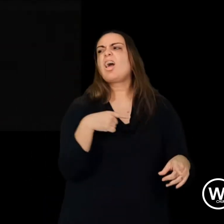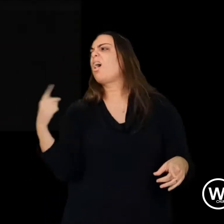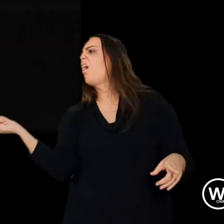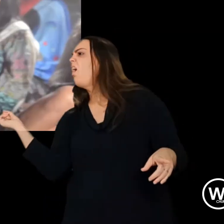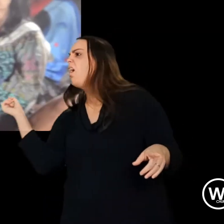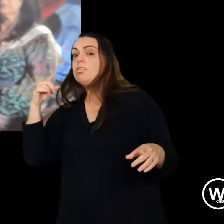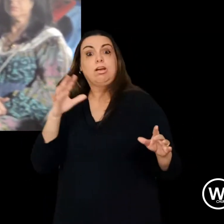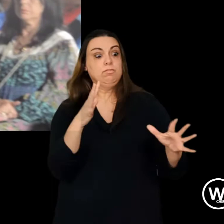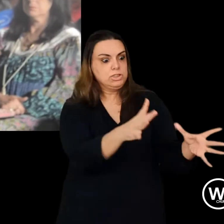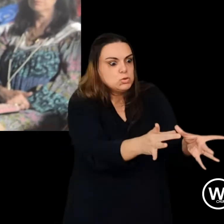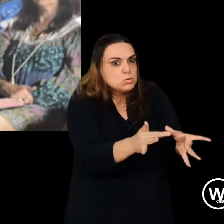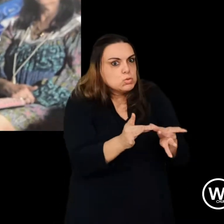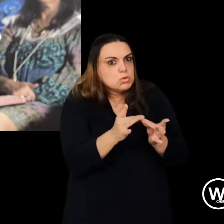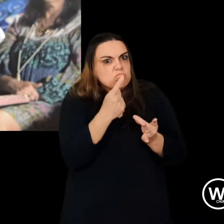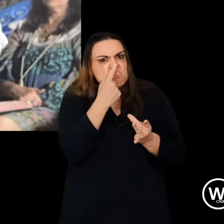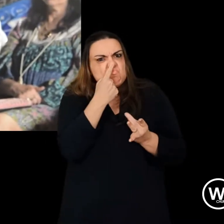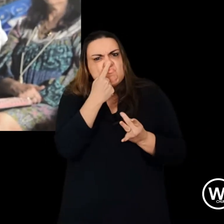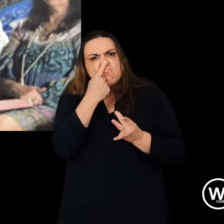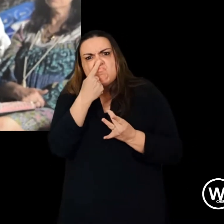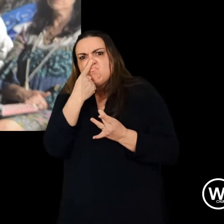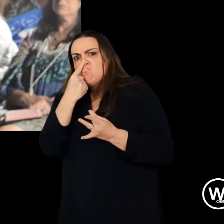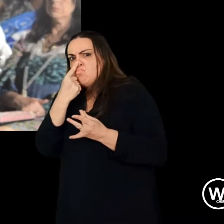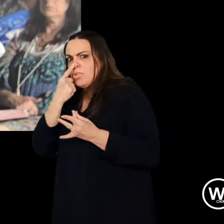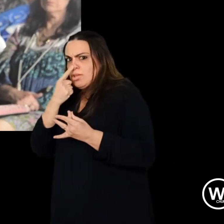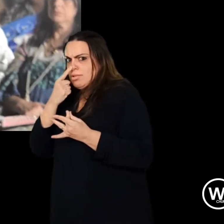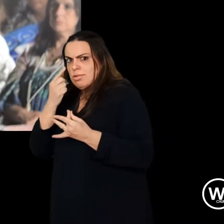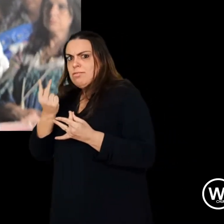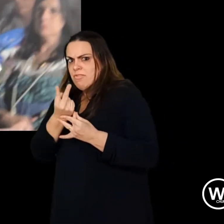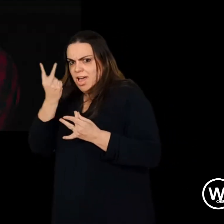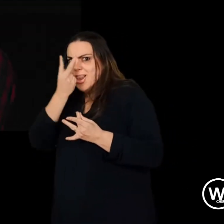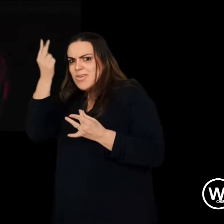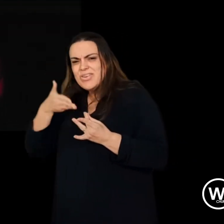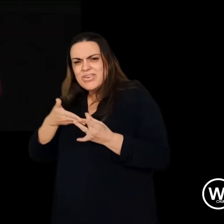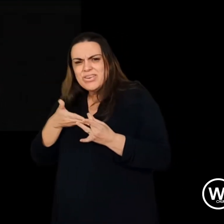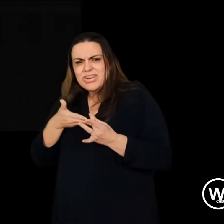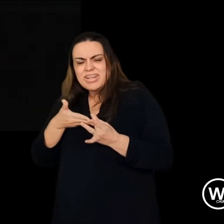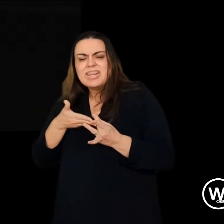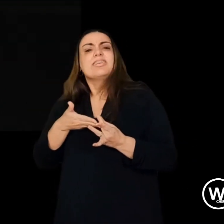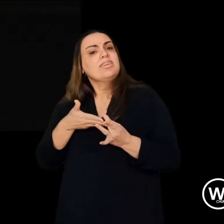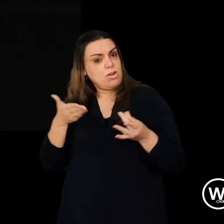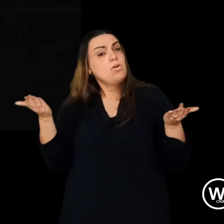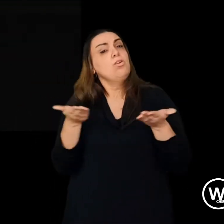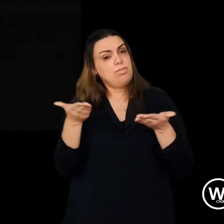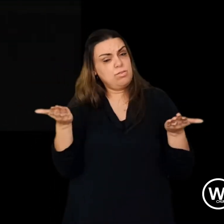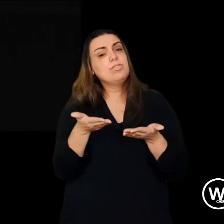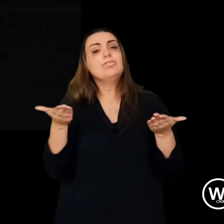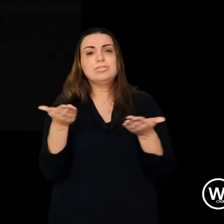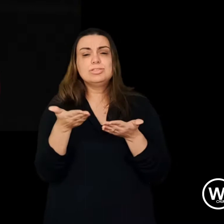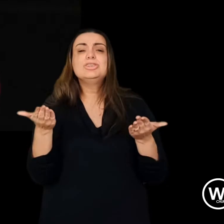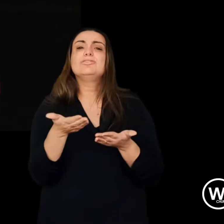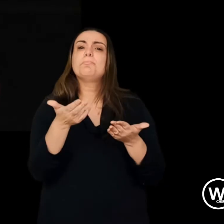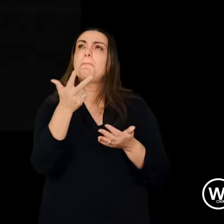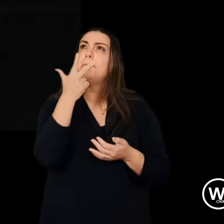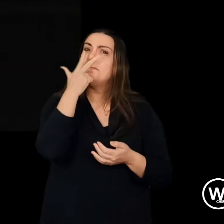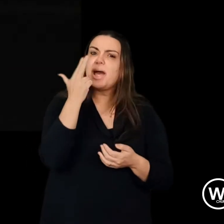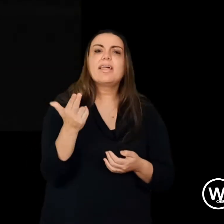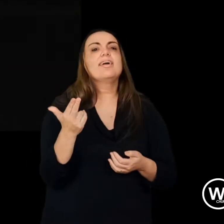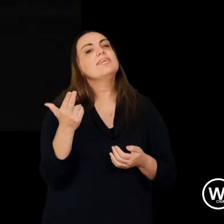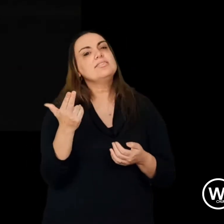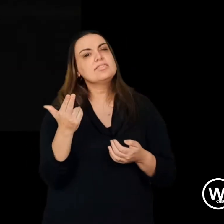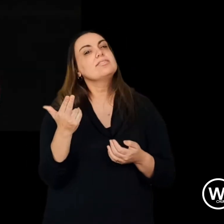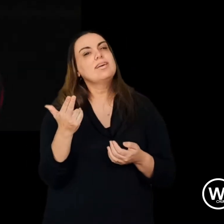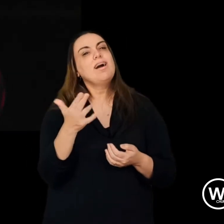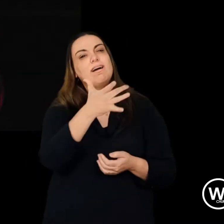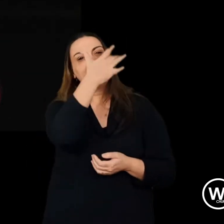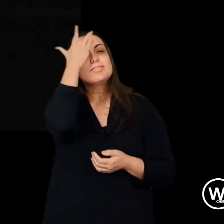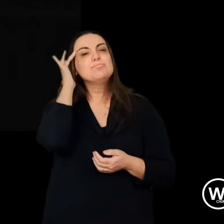voltar. Você vai levar consigo, porque aquilo tem muito valor para você. E hoje em dia você tem muita dificuldade de aceitar a